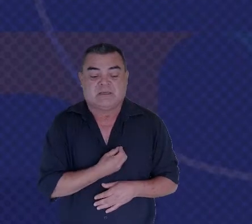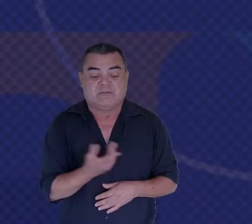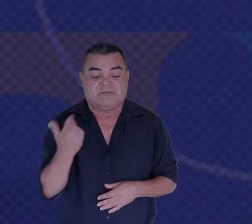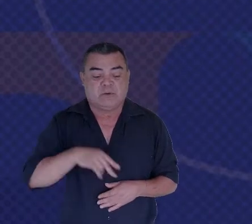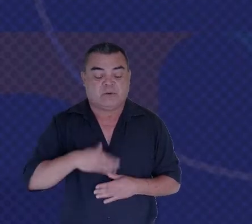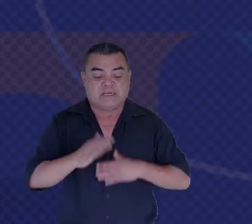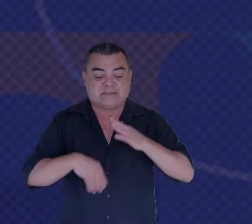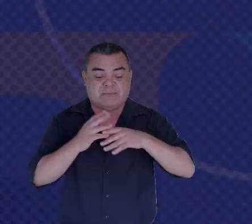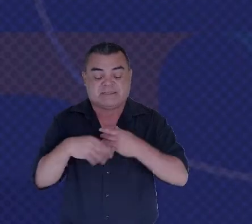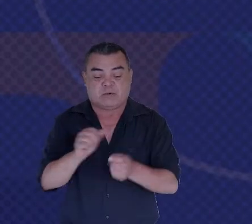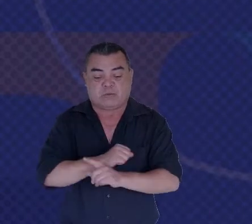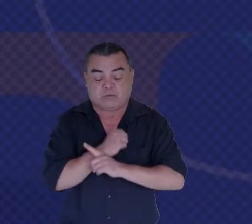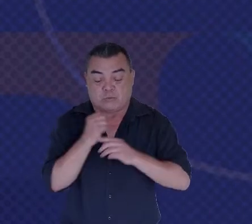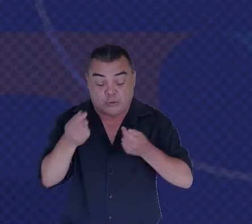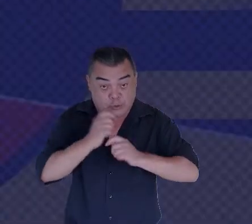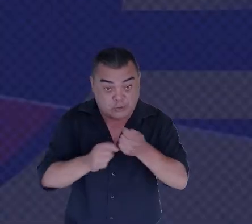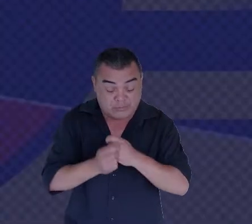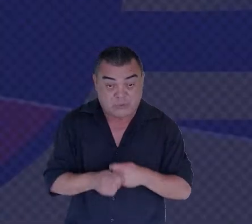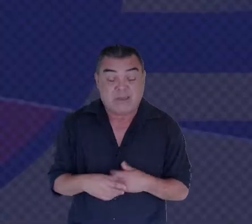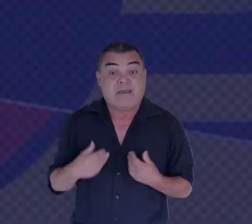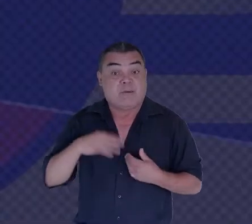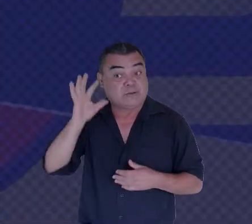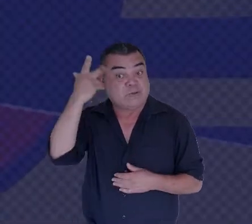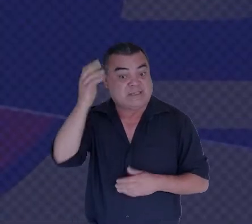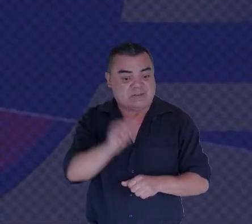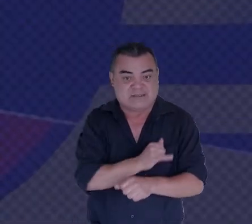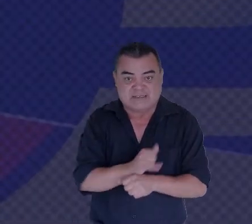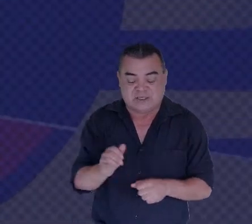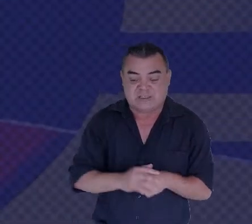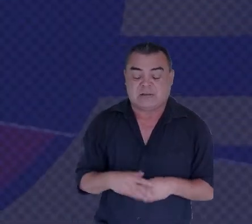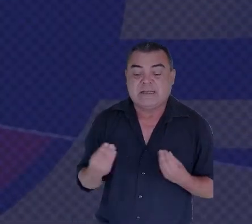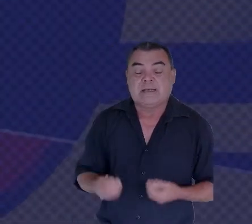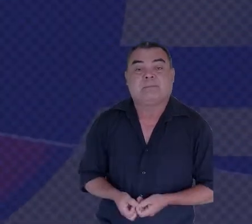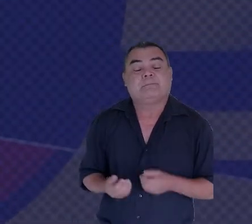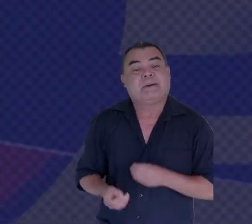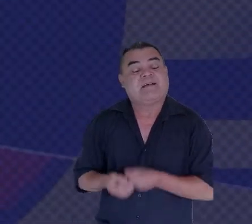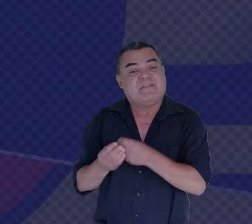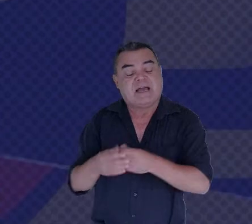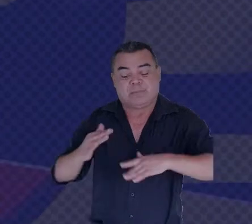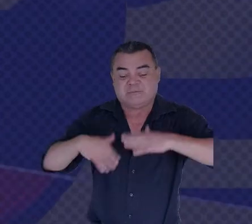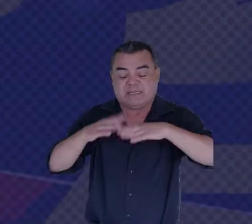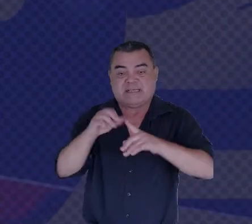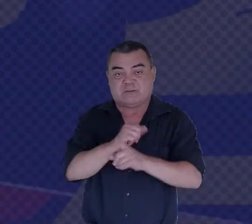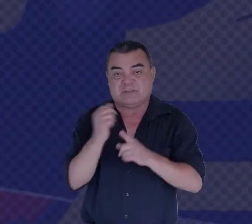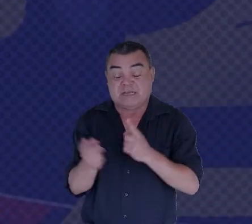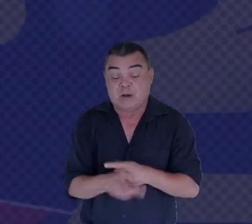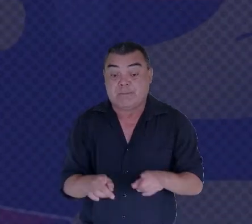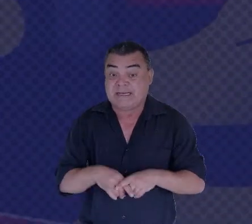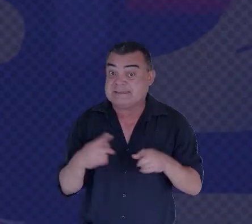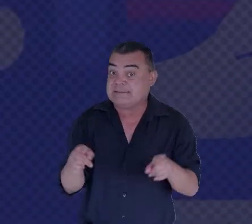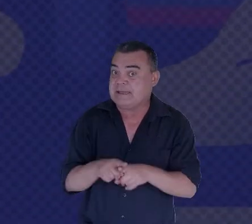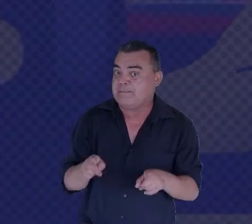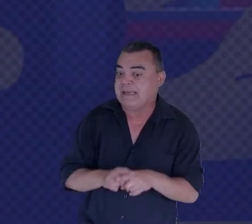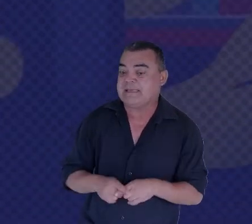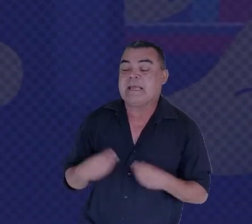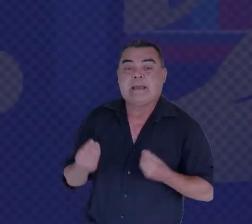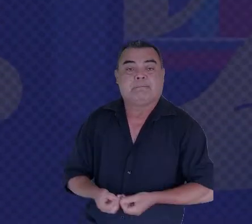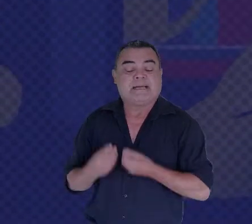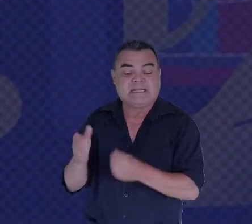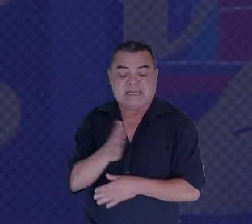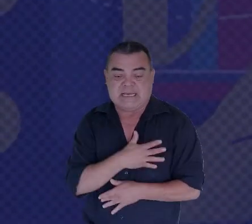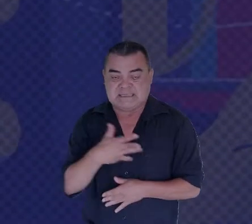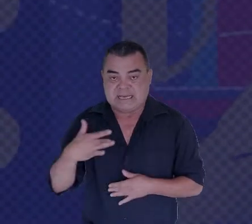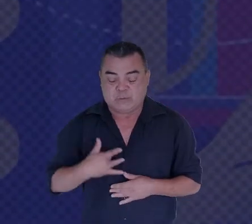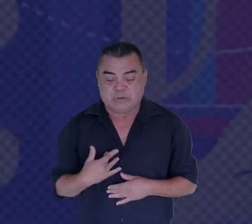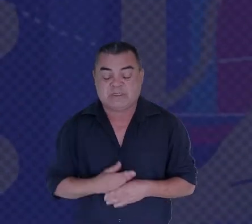o crescimento econômico é uma saída estratégica não só para garantir a prosperidade social mas também para garantir a